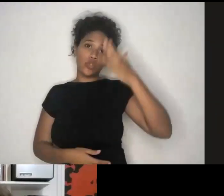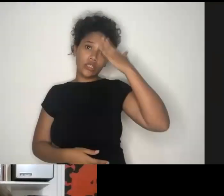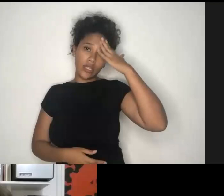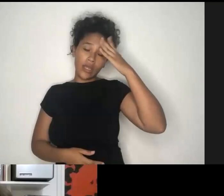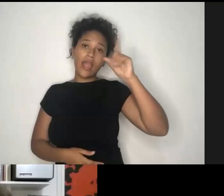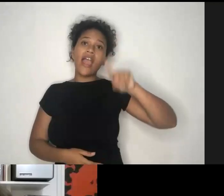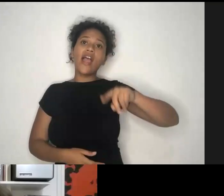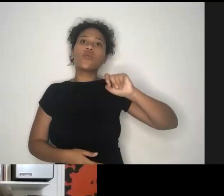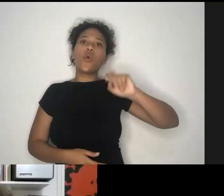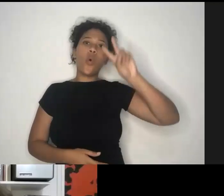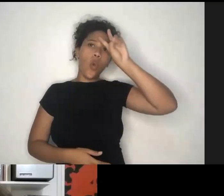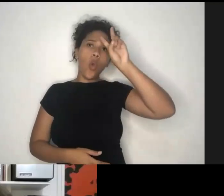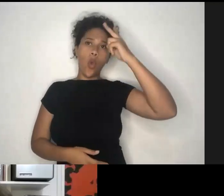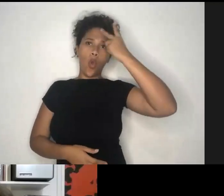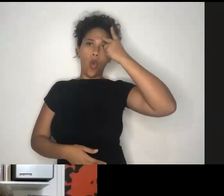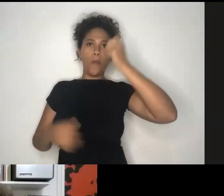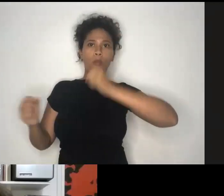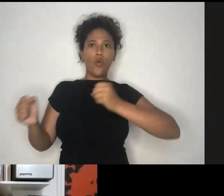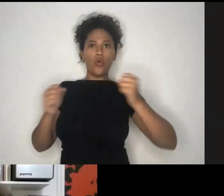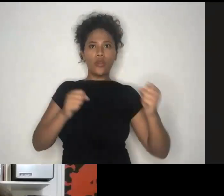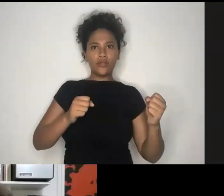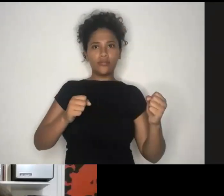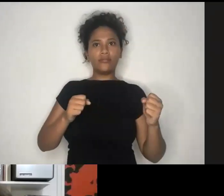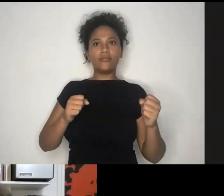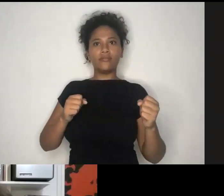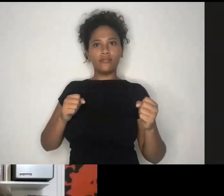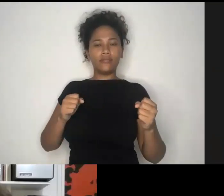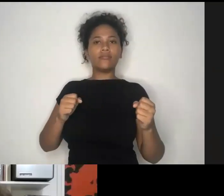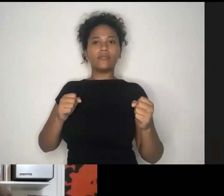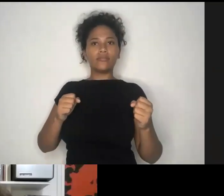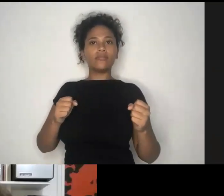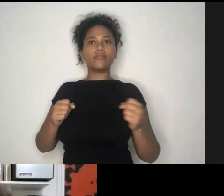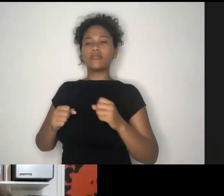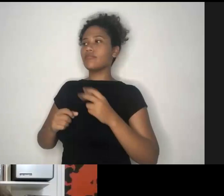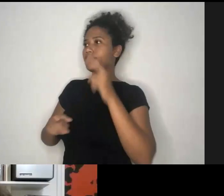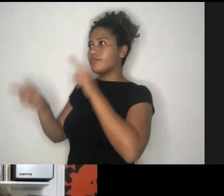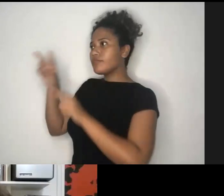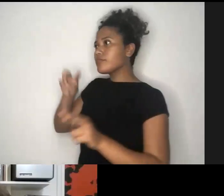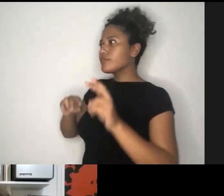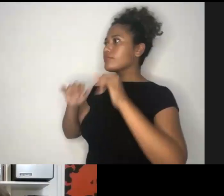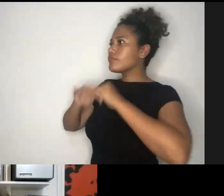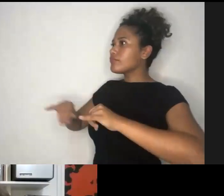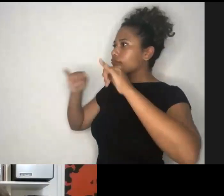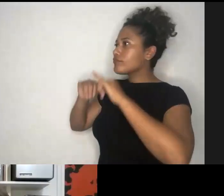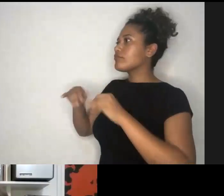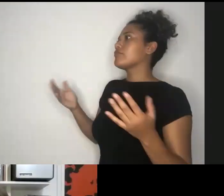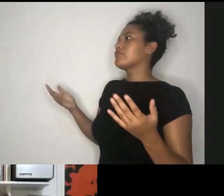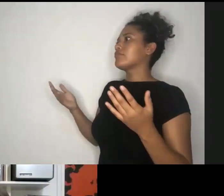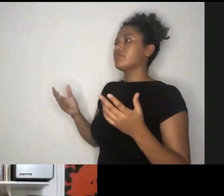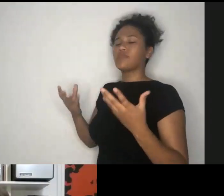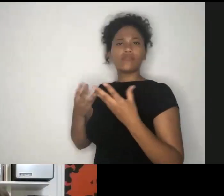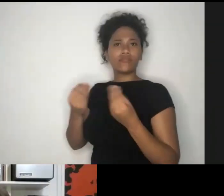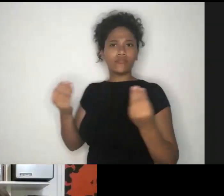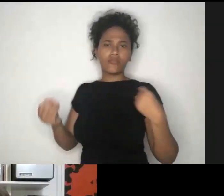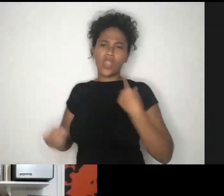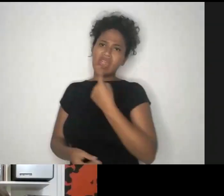convencimento do Poder de convencimento de um tratamento visual de publicidade né muitas vezes eu neguei